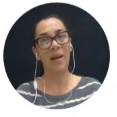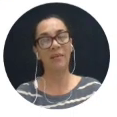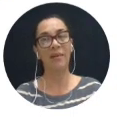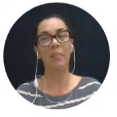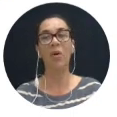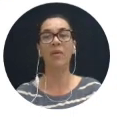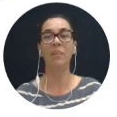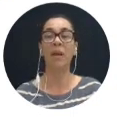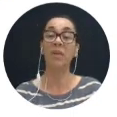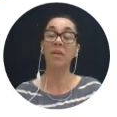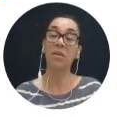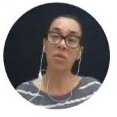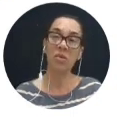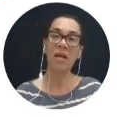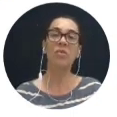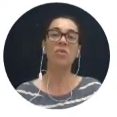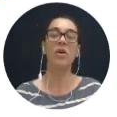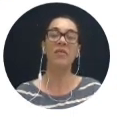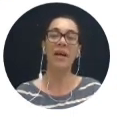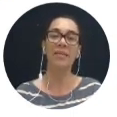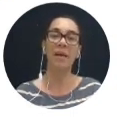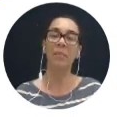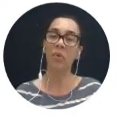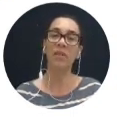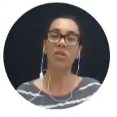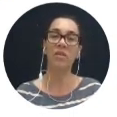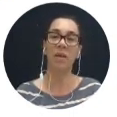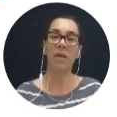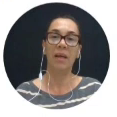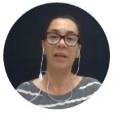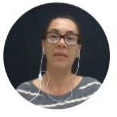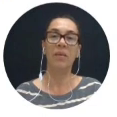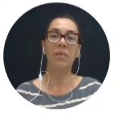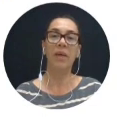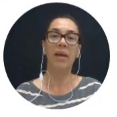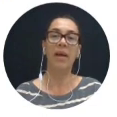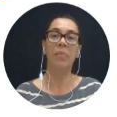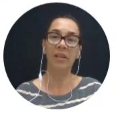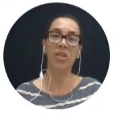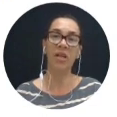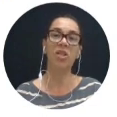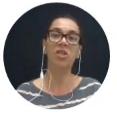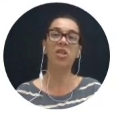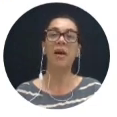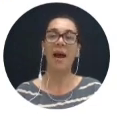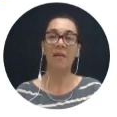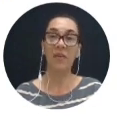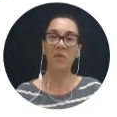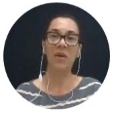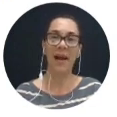será cobrado na prova, muitas vezes os nossos alunos podem fracassar por conta disso. Então, é importante que a